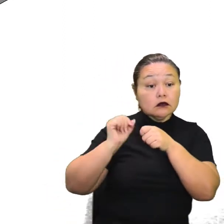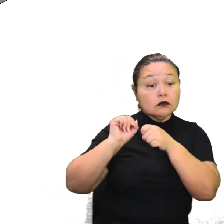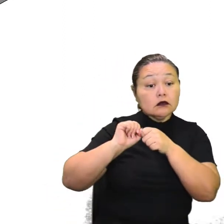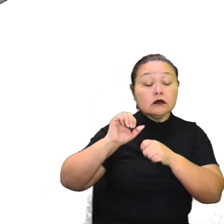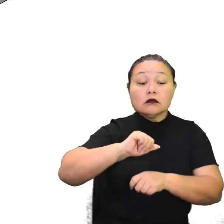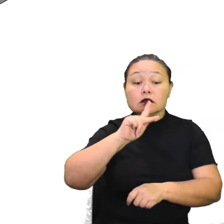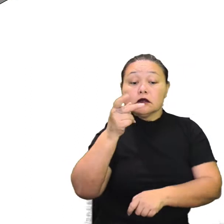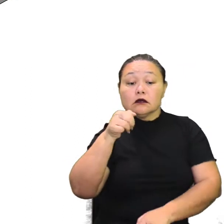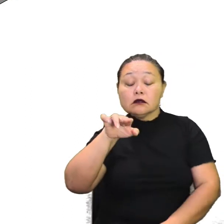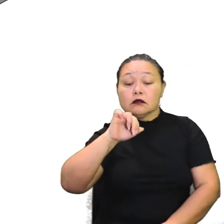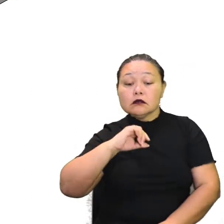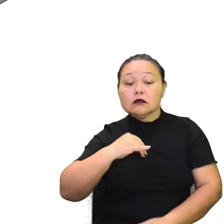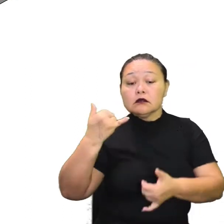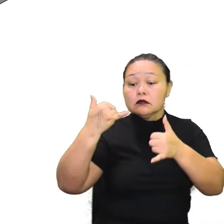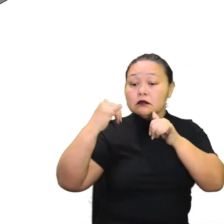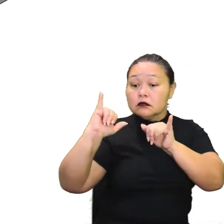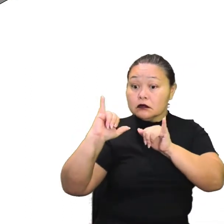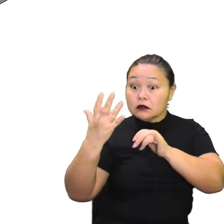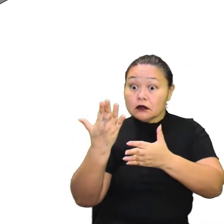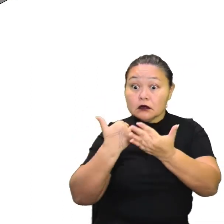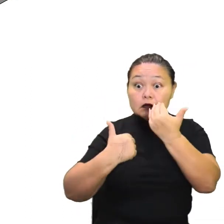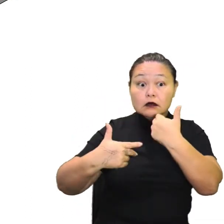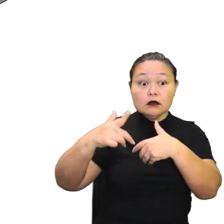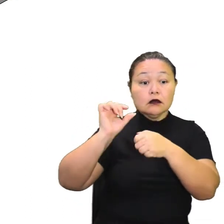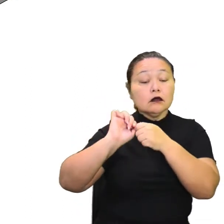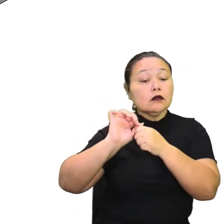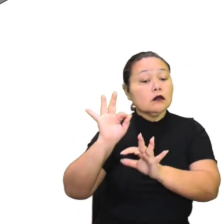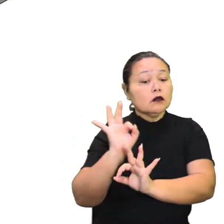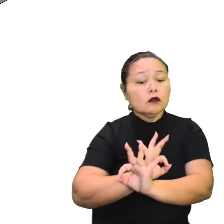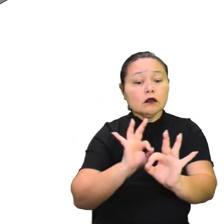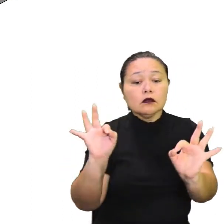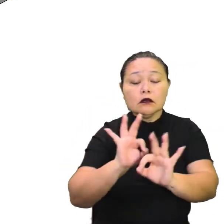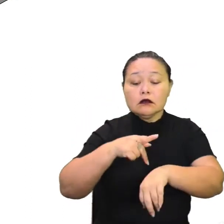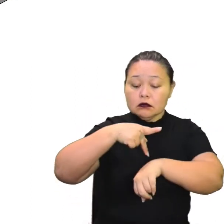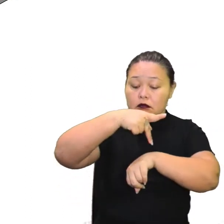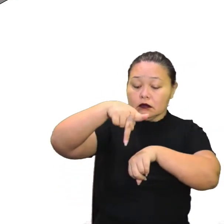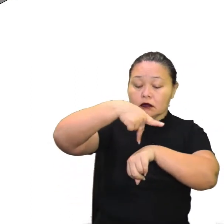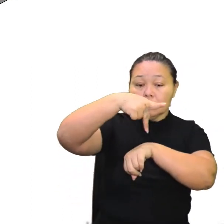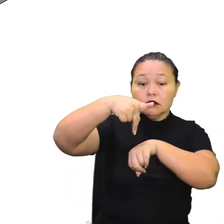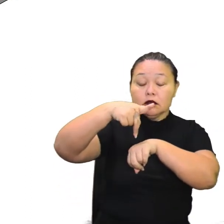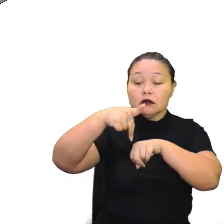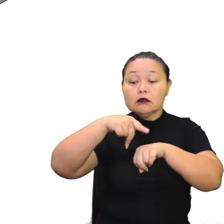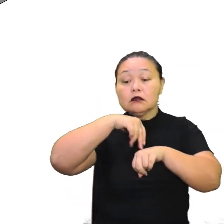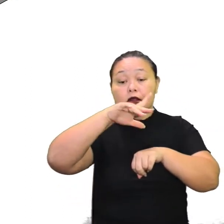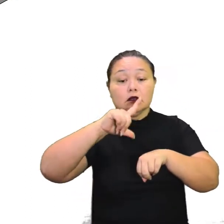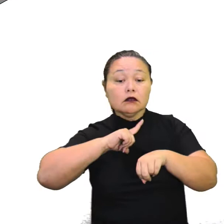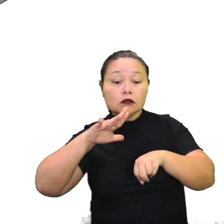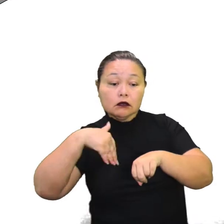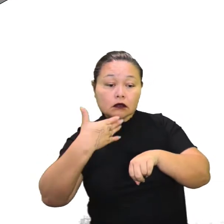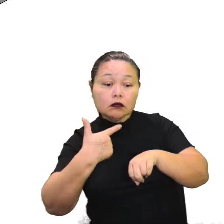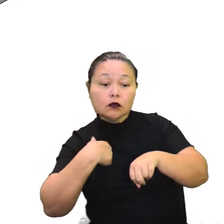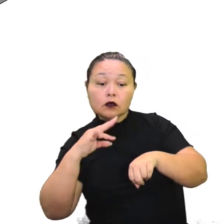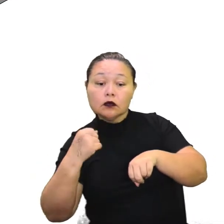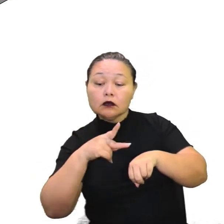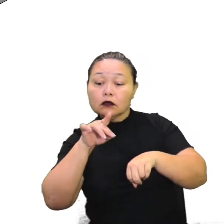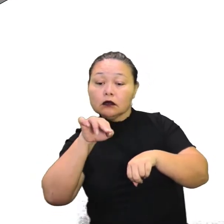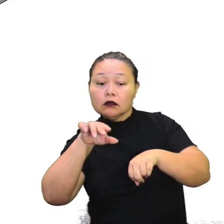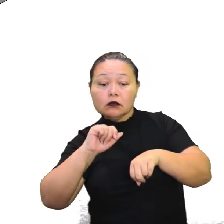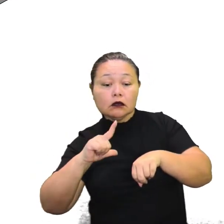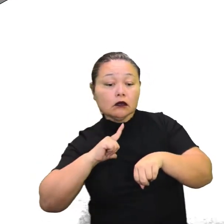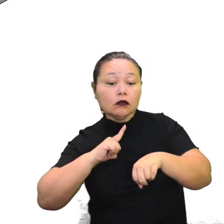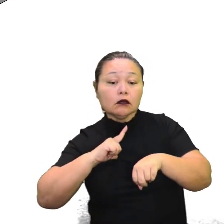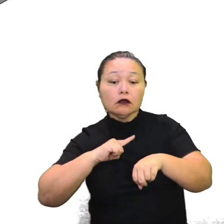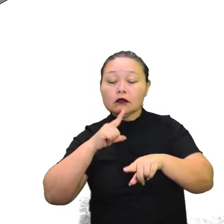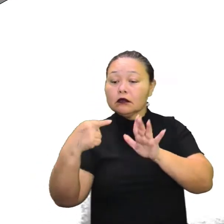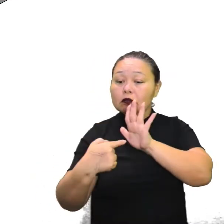hiperônio, os bois comido, que não quis para a pátria alumiá-los. Tudo, ó prole